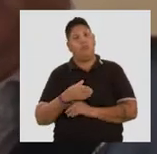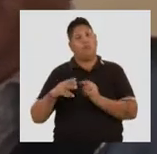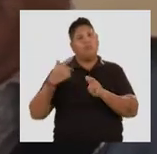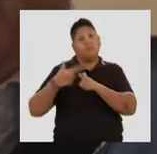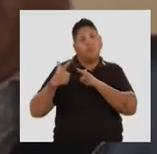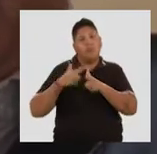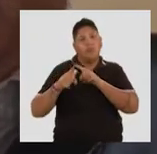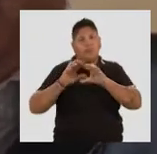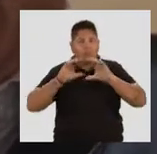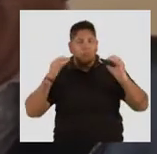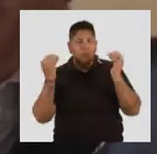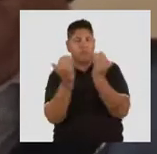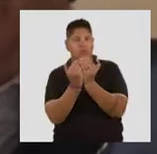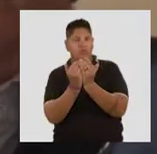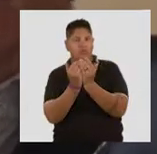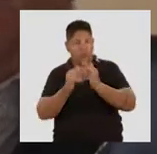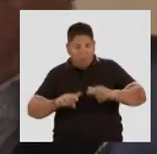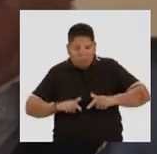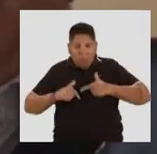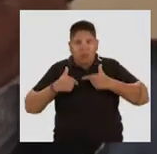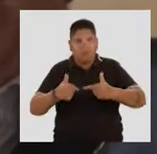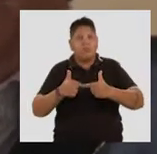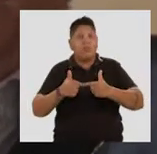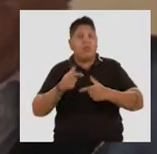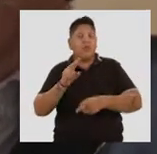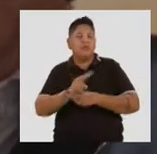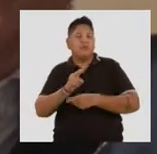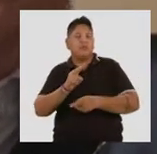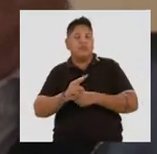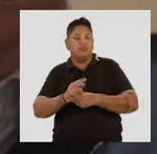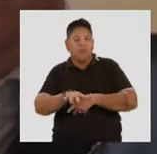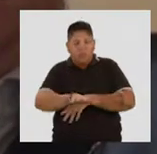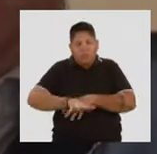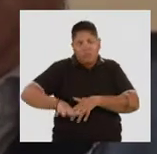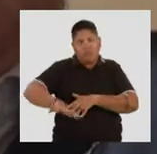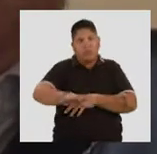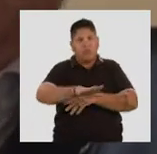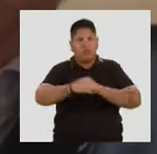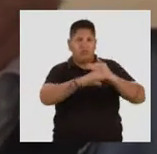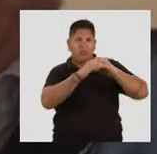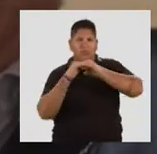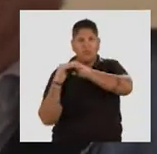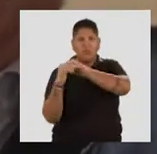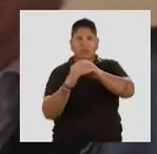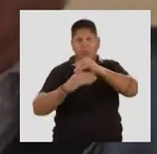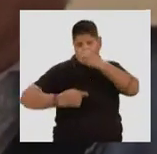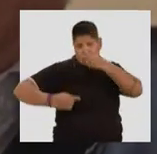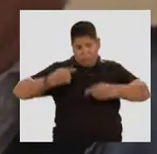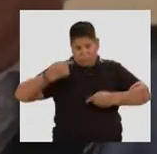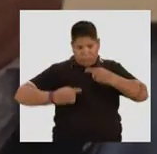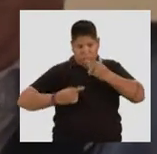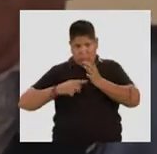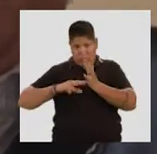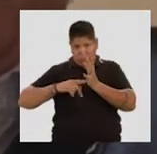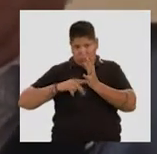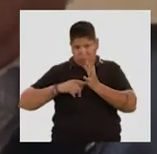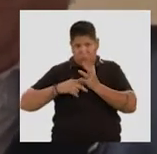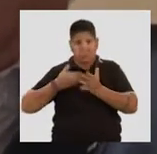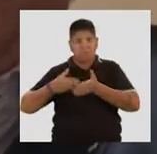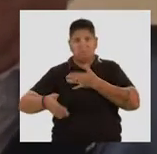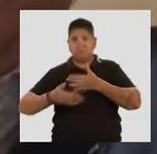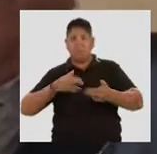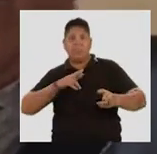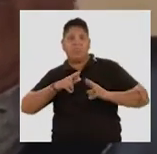coletivos, lutar e prezar pelo ambiente de democracia sindical, de democracia nas relações sindicais,